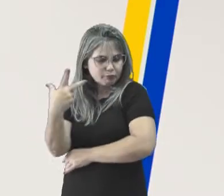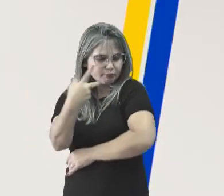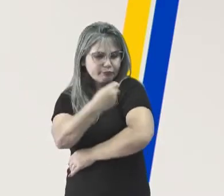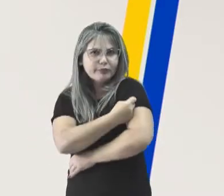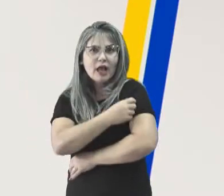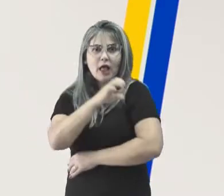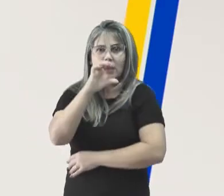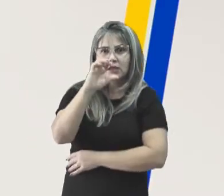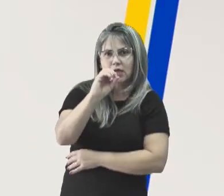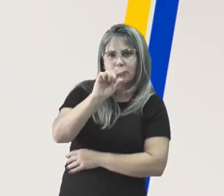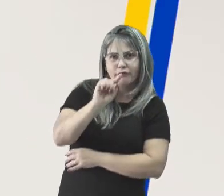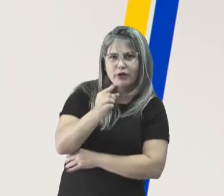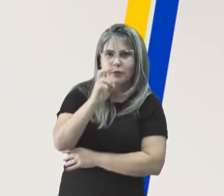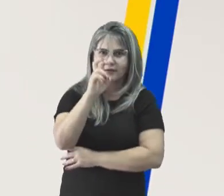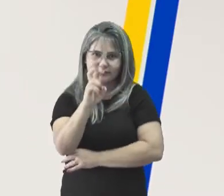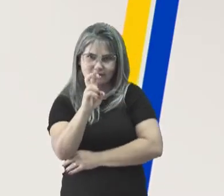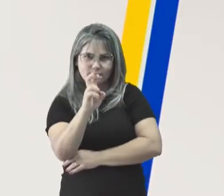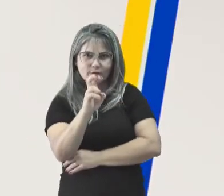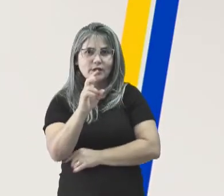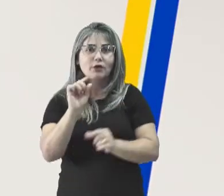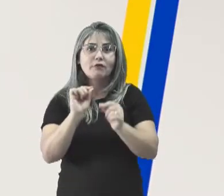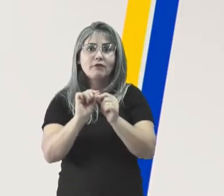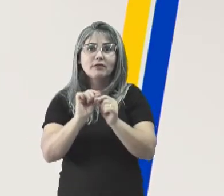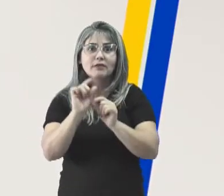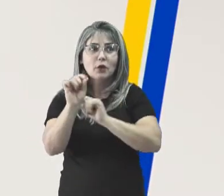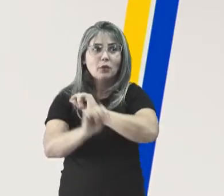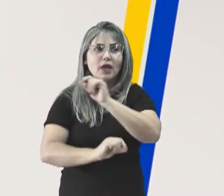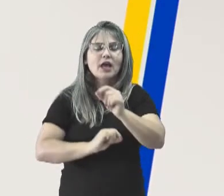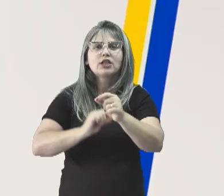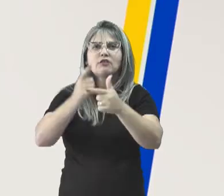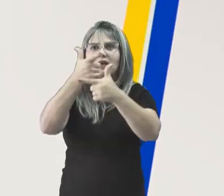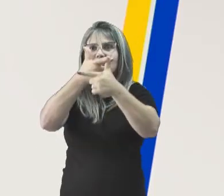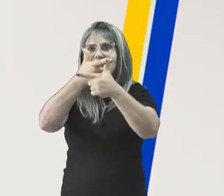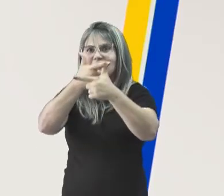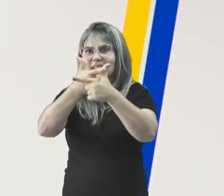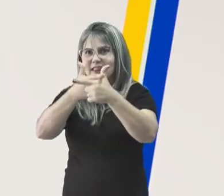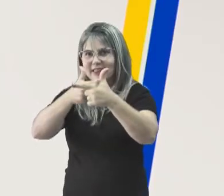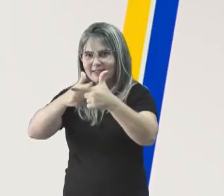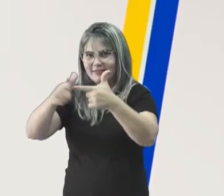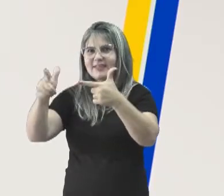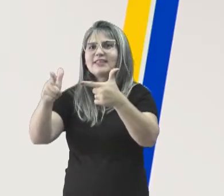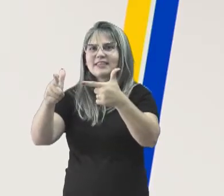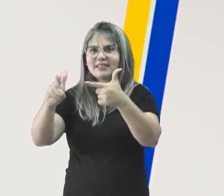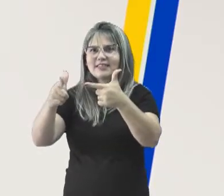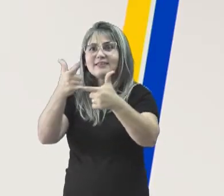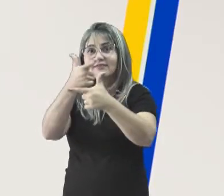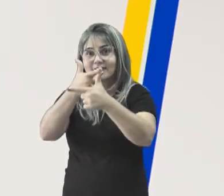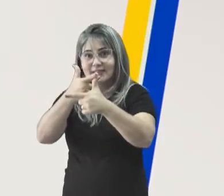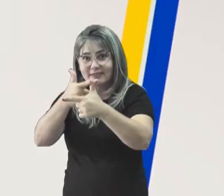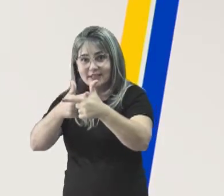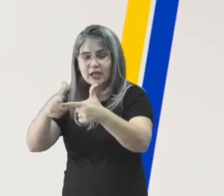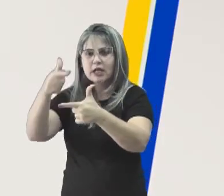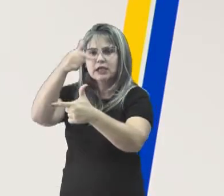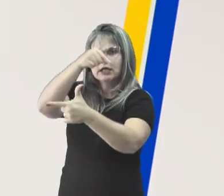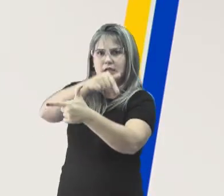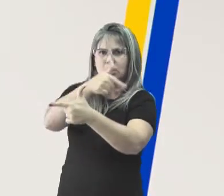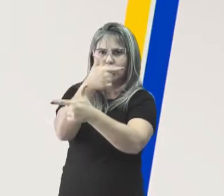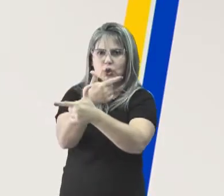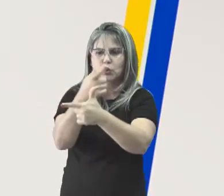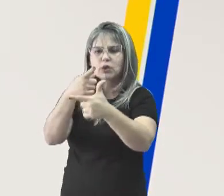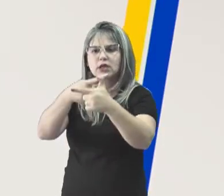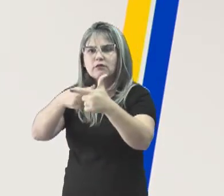vai dividir esse total de líquido por meio ml, de meio em meio ml. Então, ó,